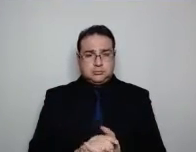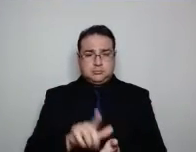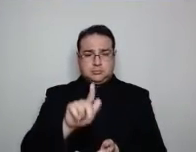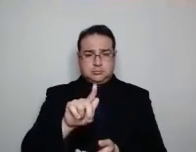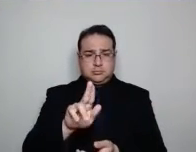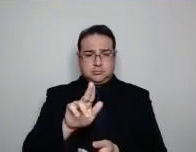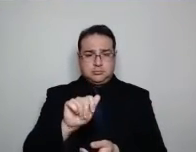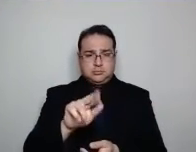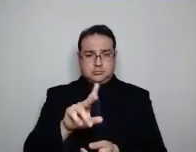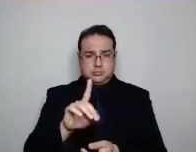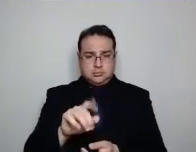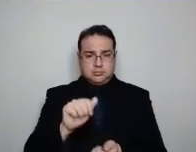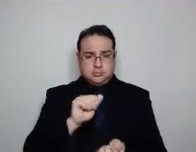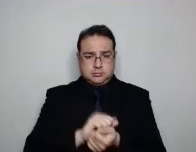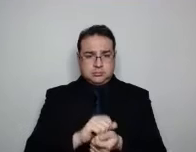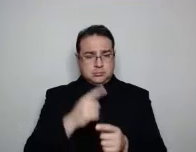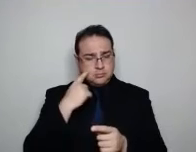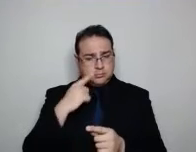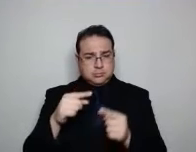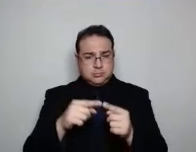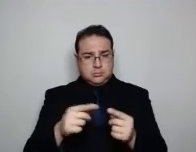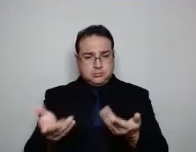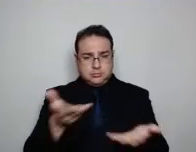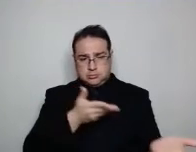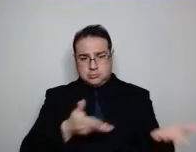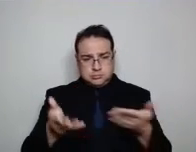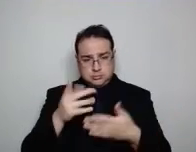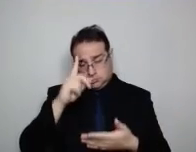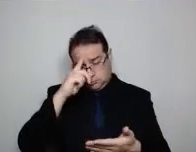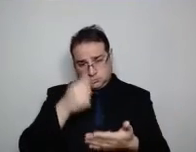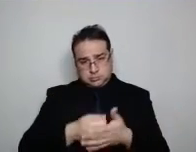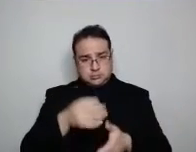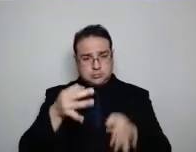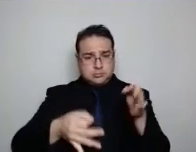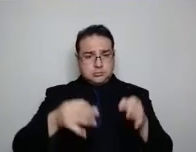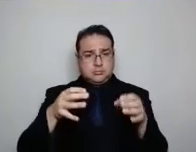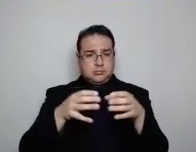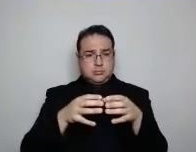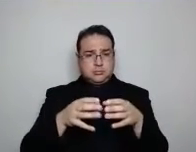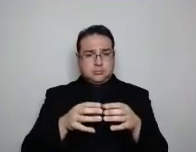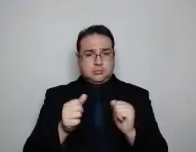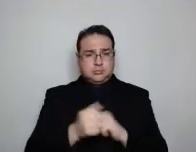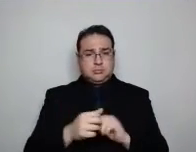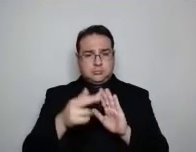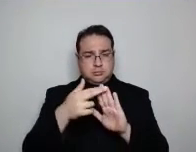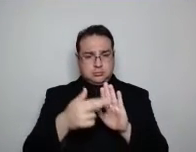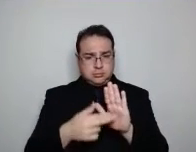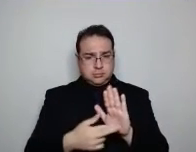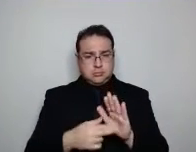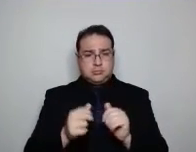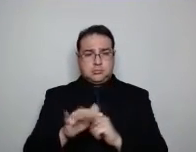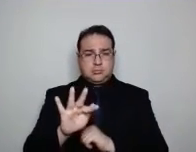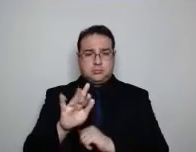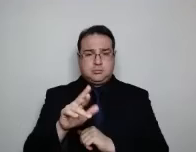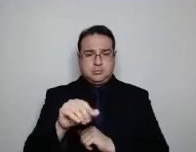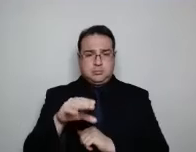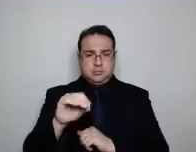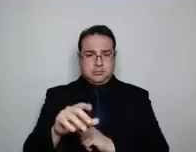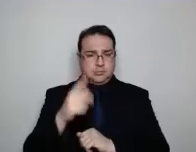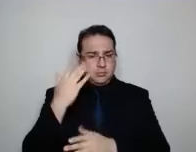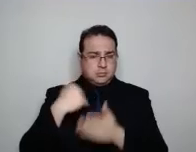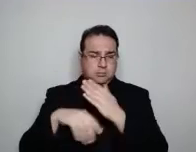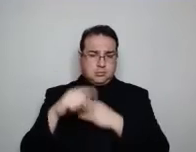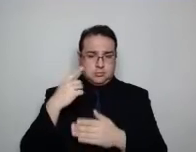uma vez que há uma decisão judicial de Vossa Excelência estabelecendo essa forma, mas isso não foi o que foi